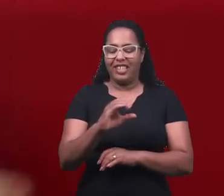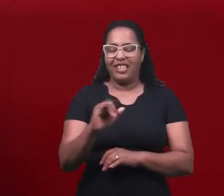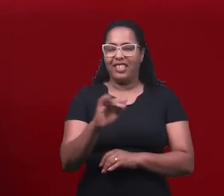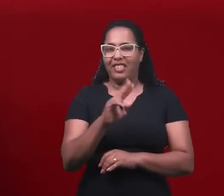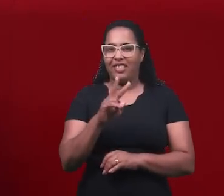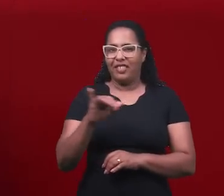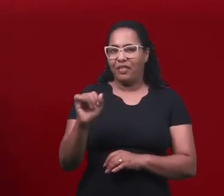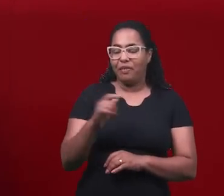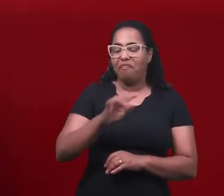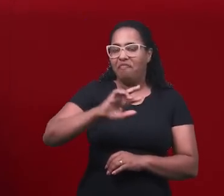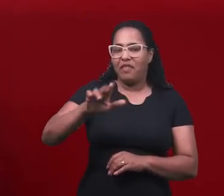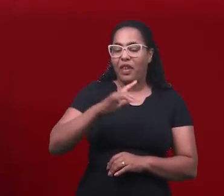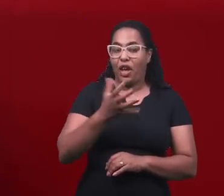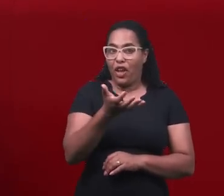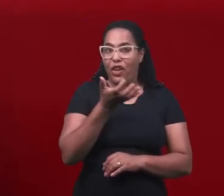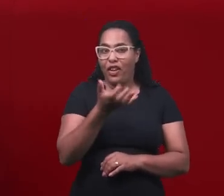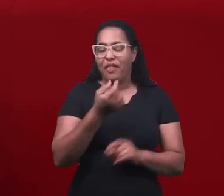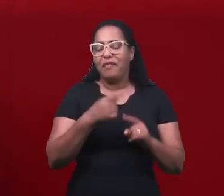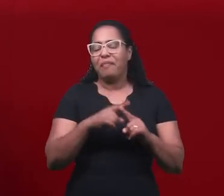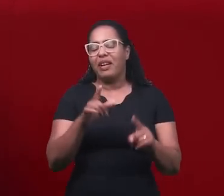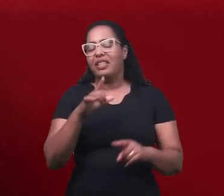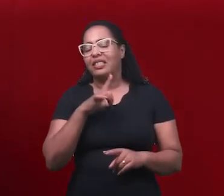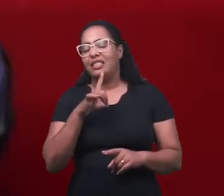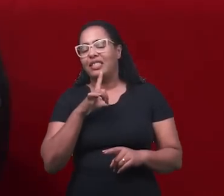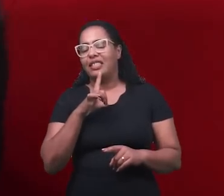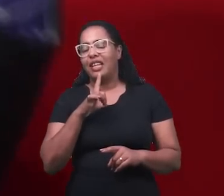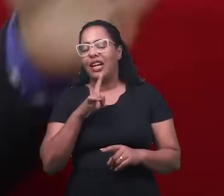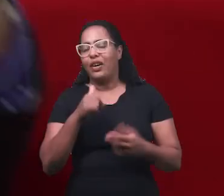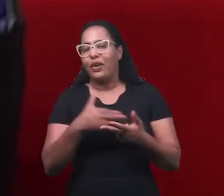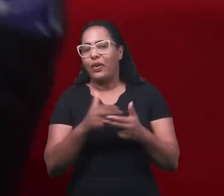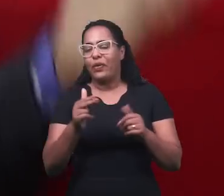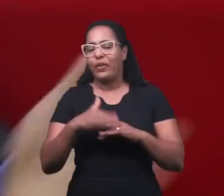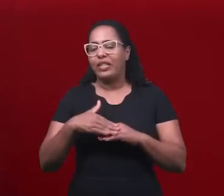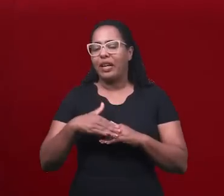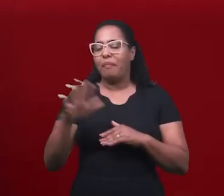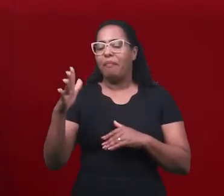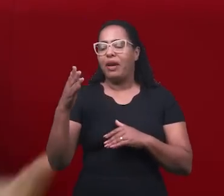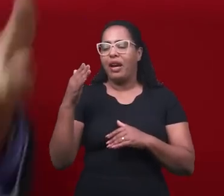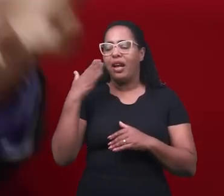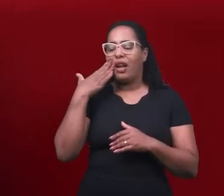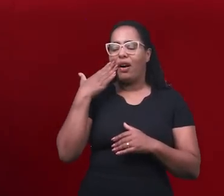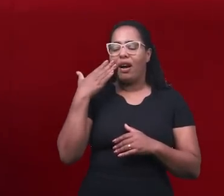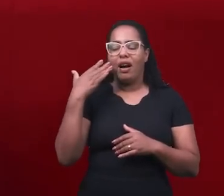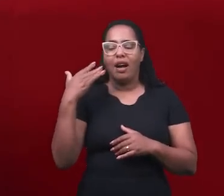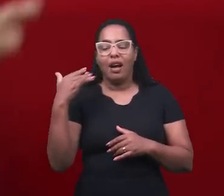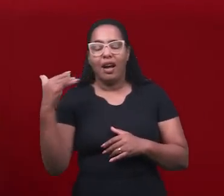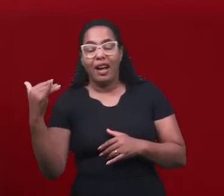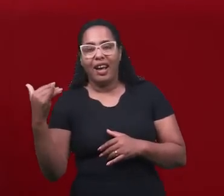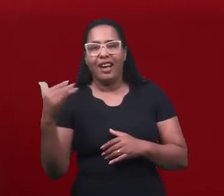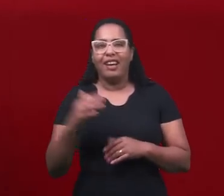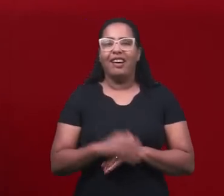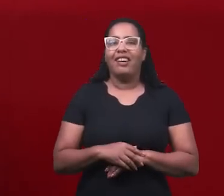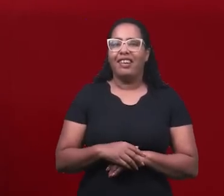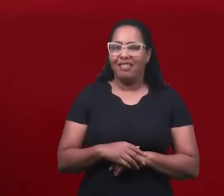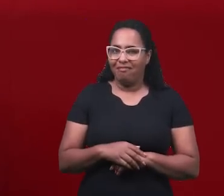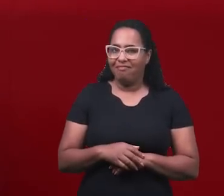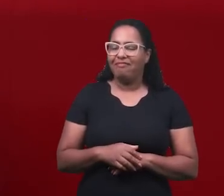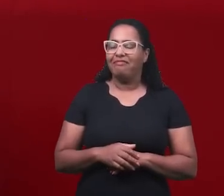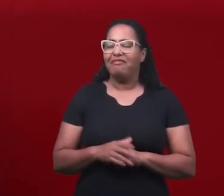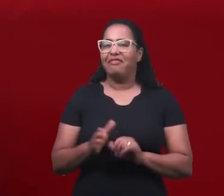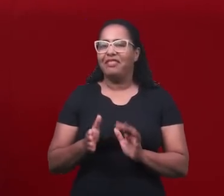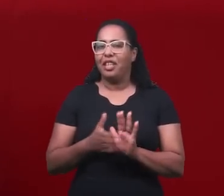realmente ser engenheiro, mas depois achei que tinha algo que era mais, que me chamava mais. e